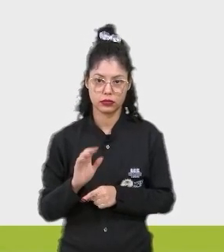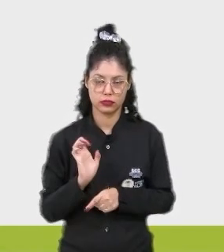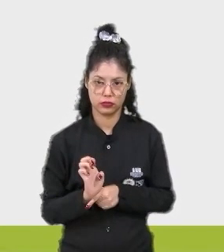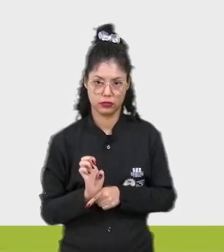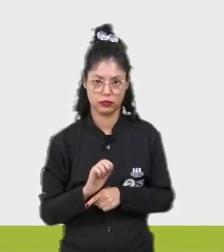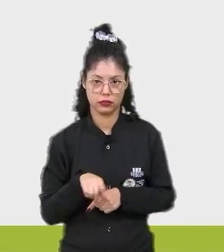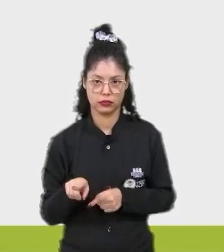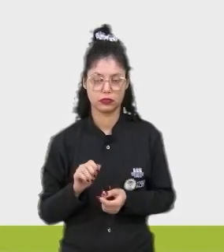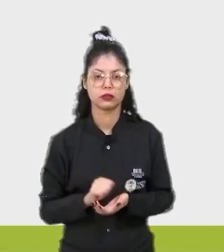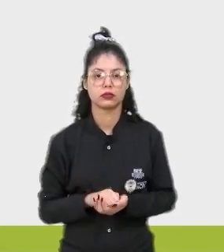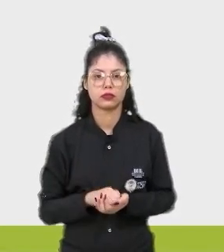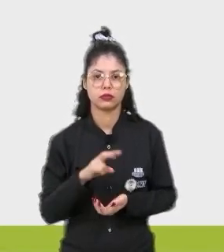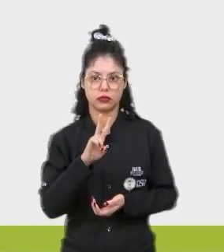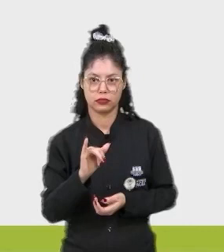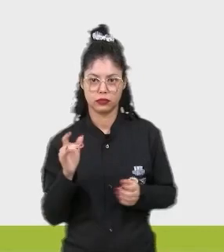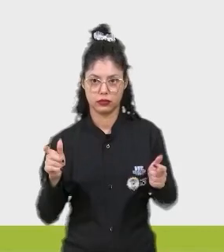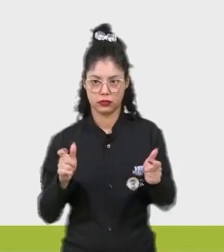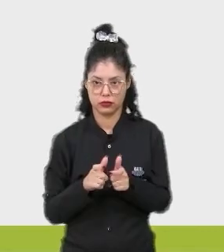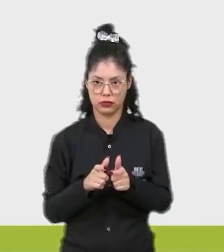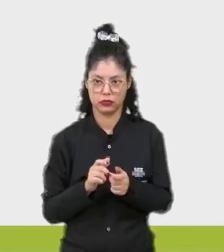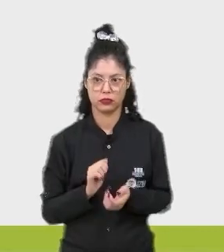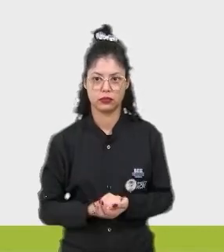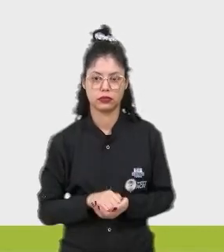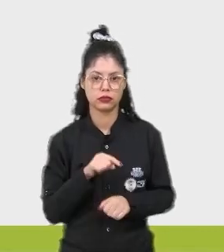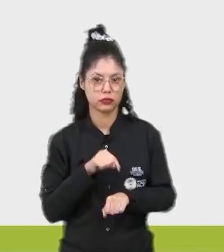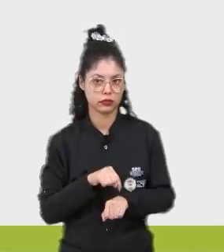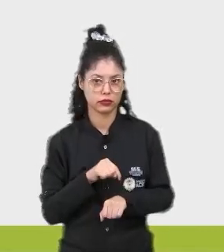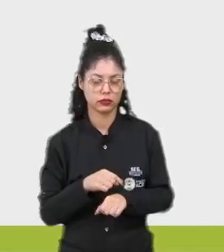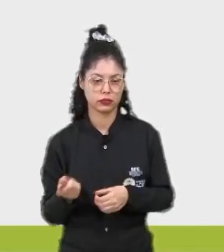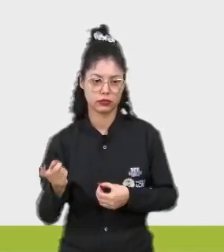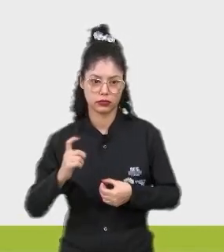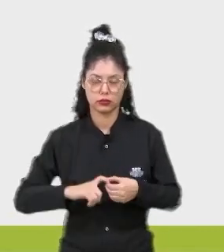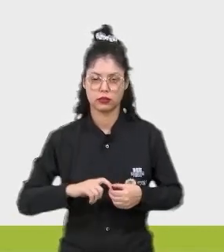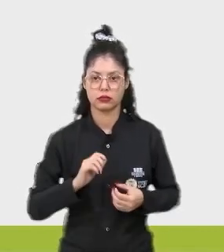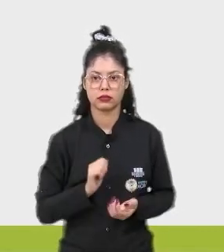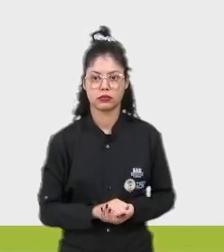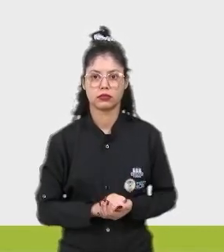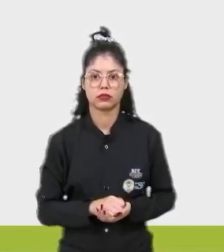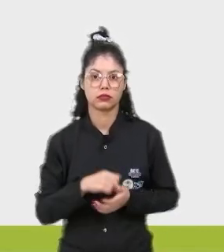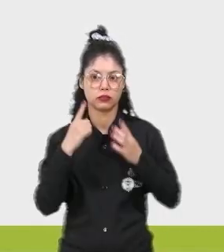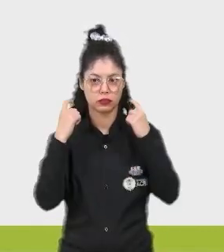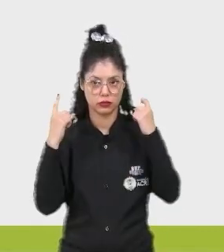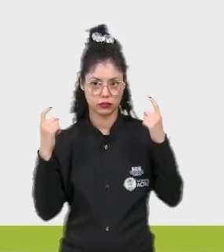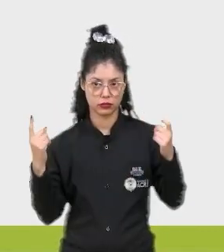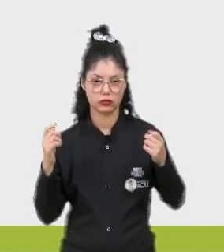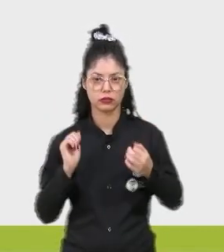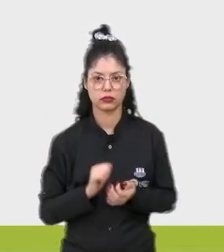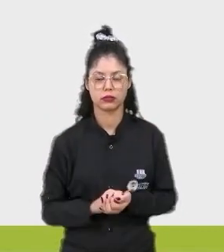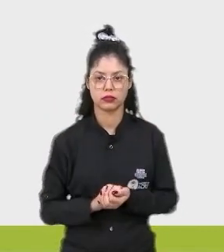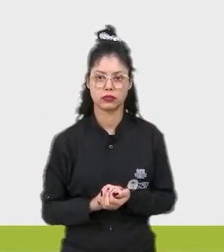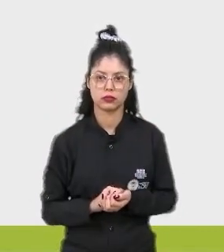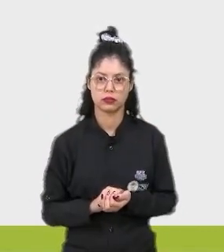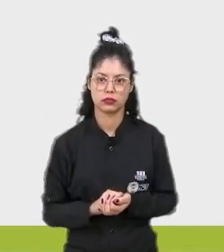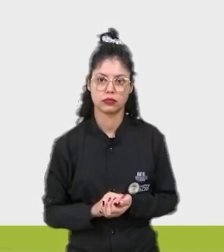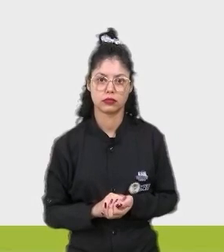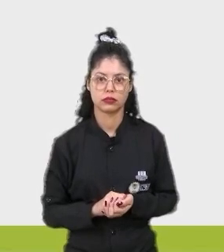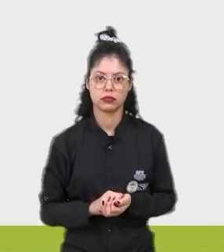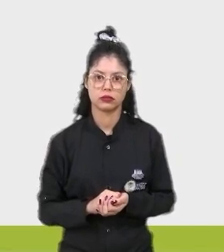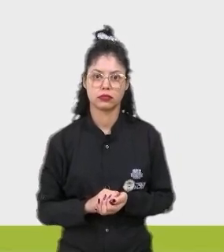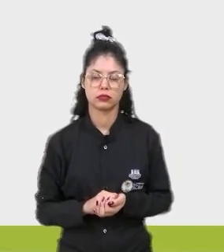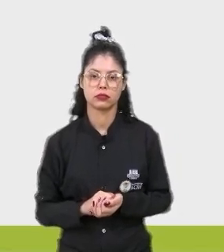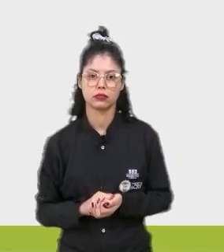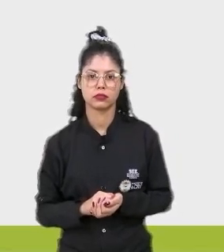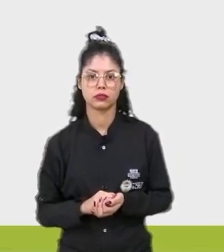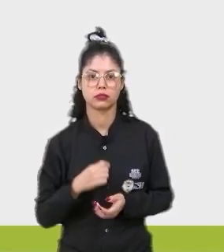E. A intensidade ela vai diminuir. E o tempo do retorno, né, desse som da reflexão, das